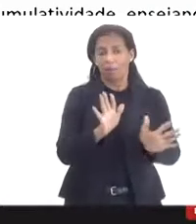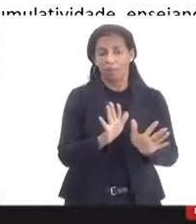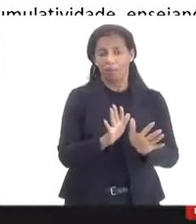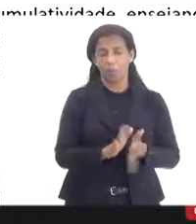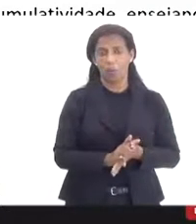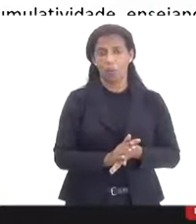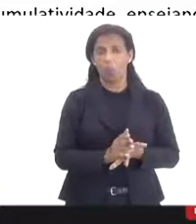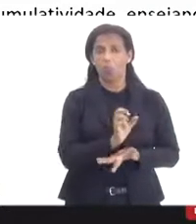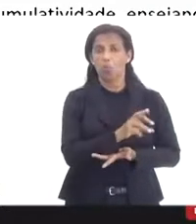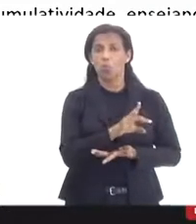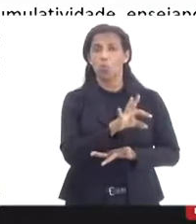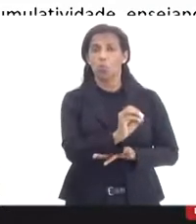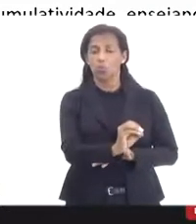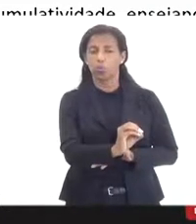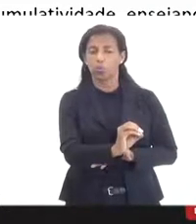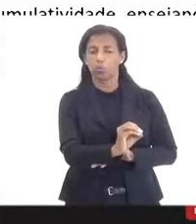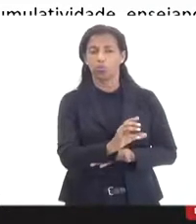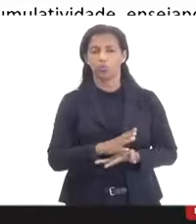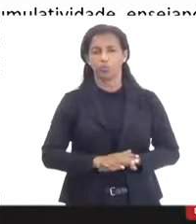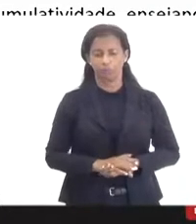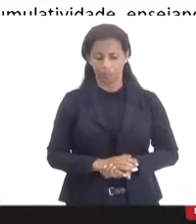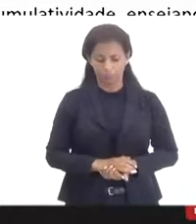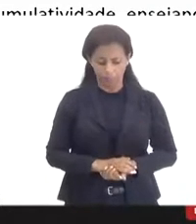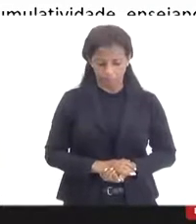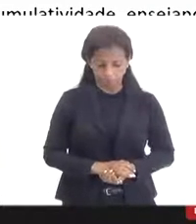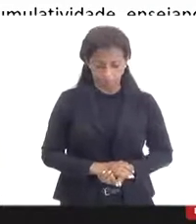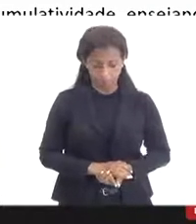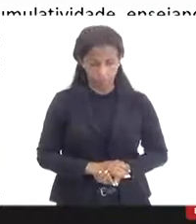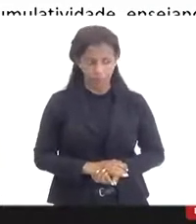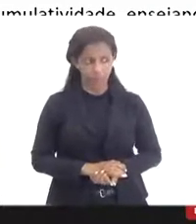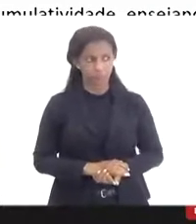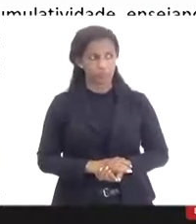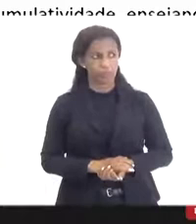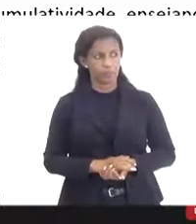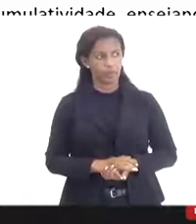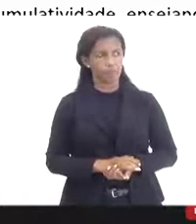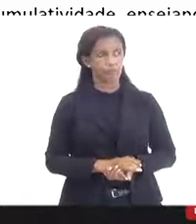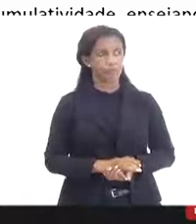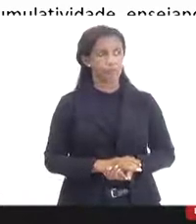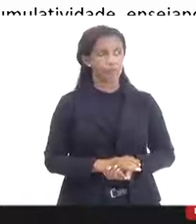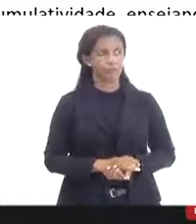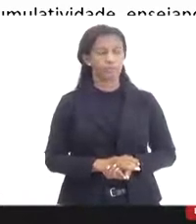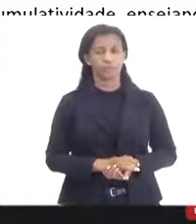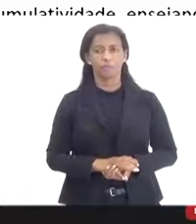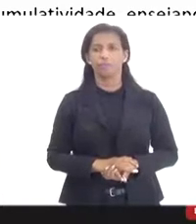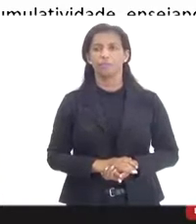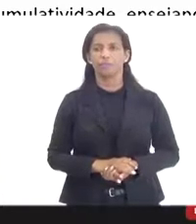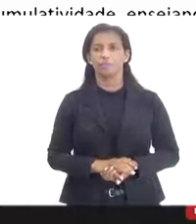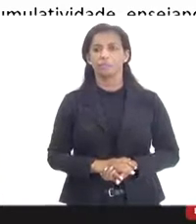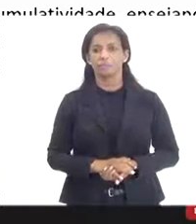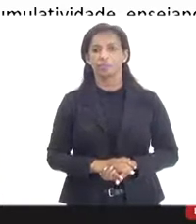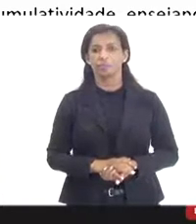Acabou o custo, vira custo para o contribuinte. A malhação é 7h20, a malhação dá tempinho certinho.